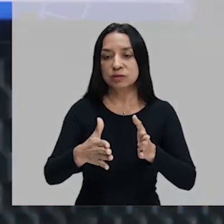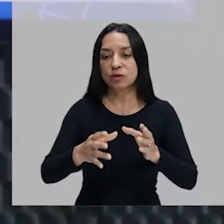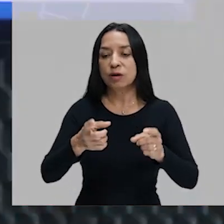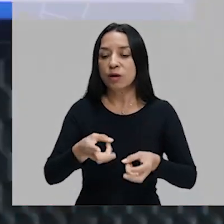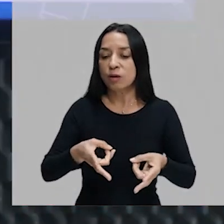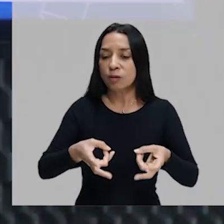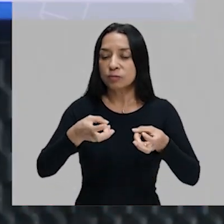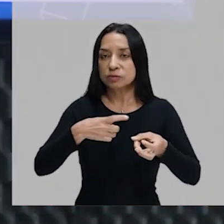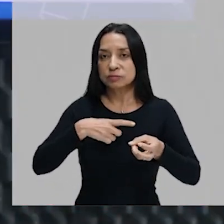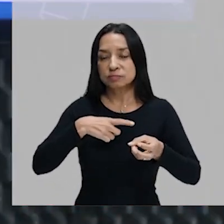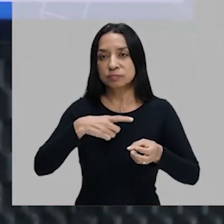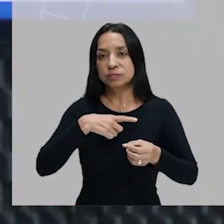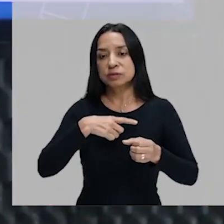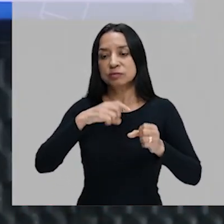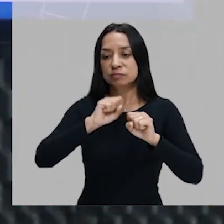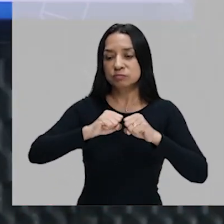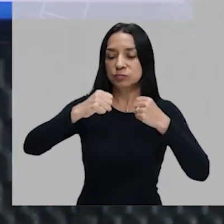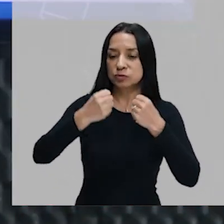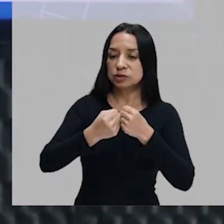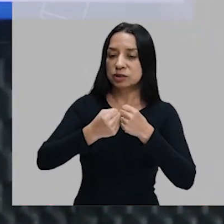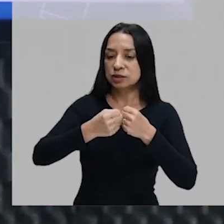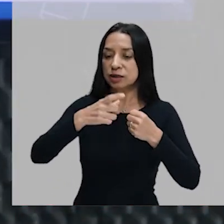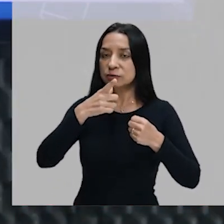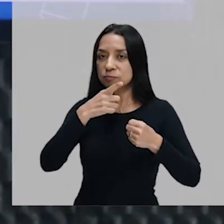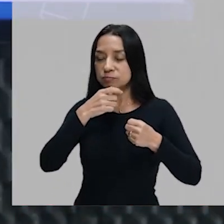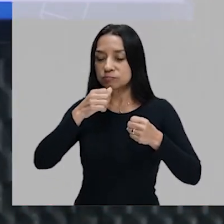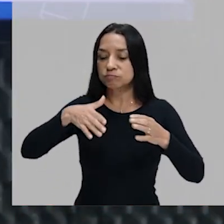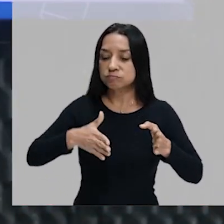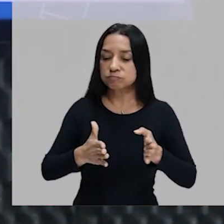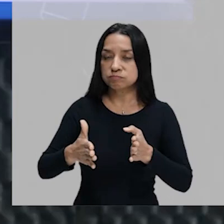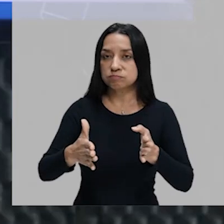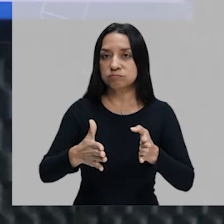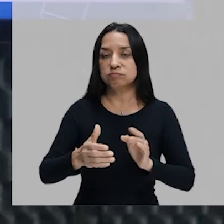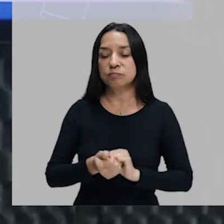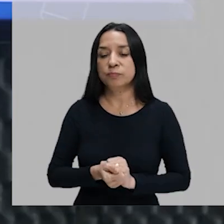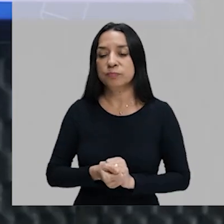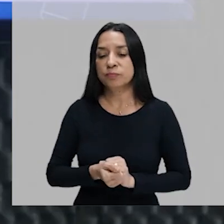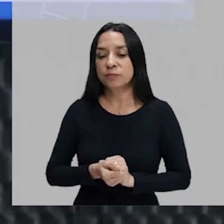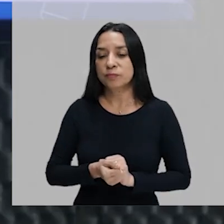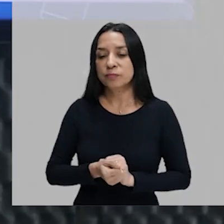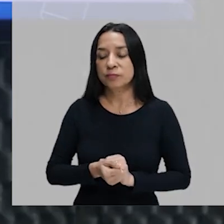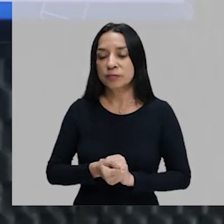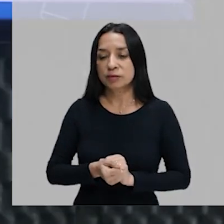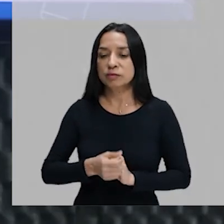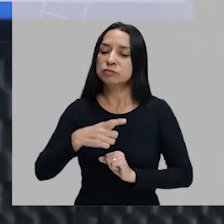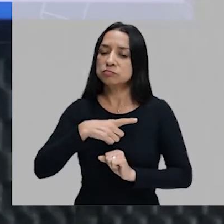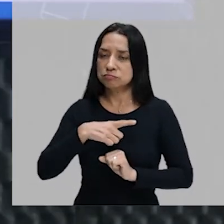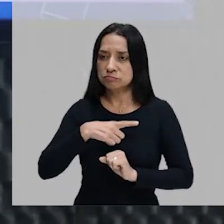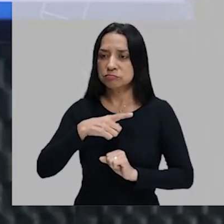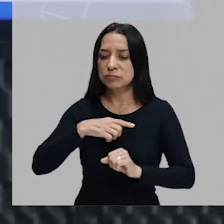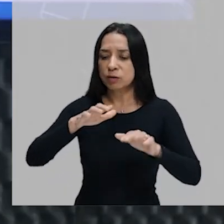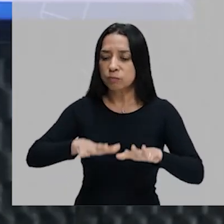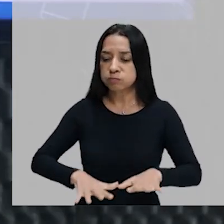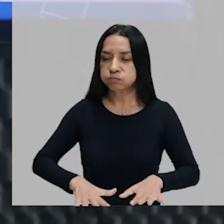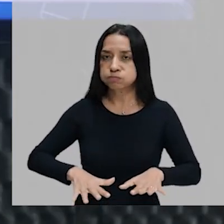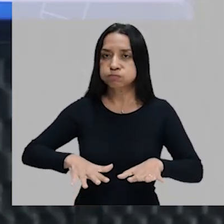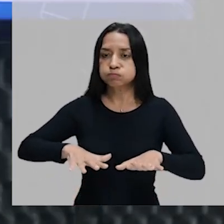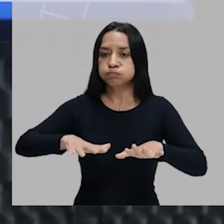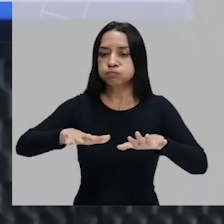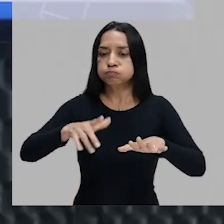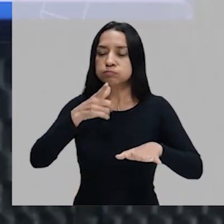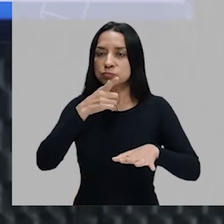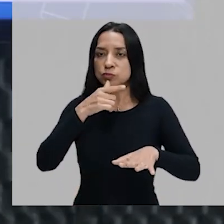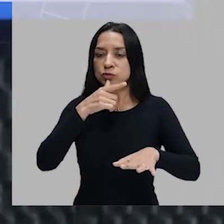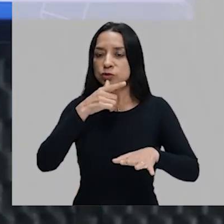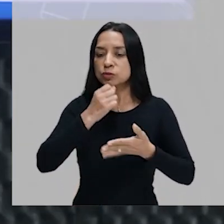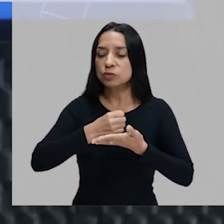diante de umas sociedades hidráulicas. Por mais que você tivesse a cheia do Nilo